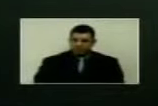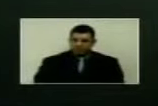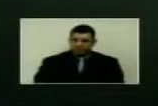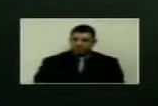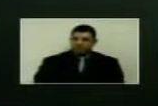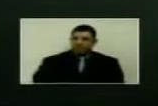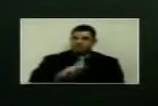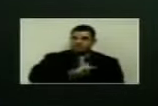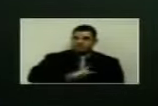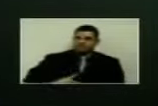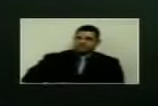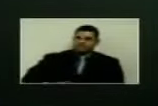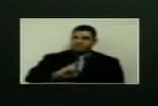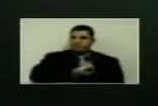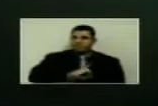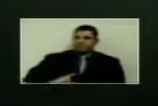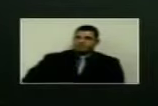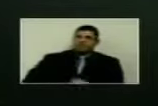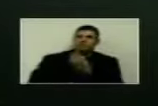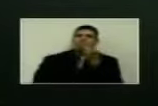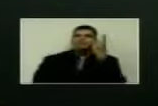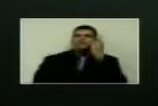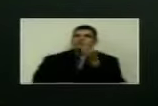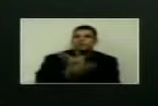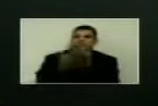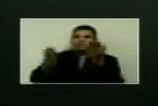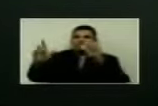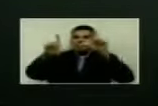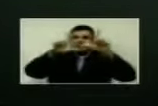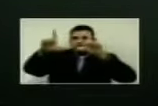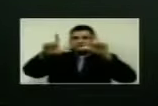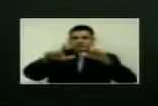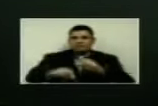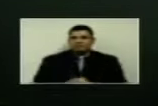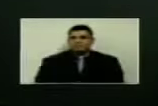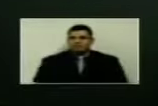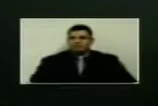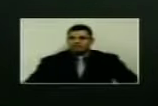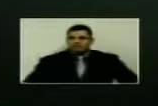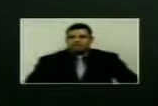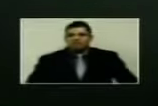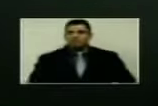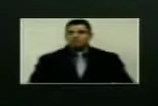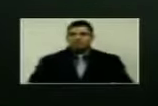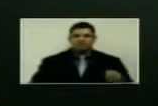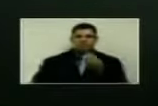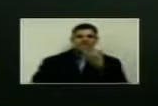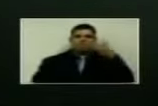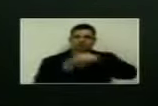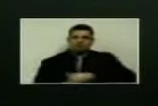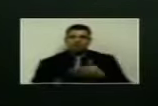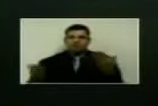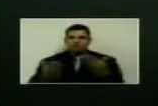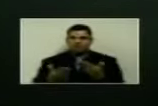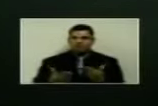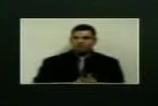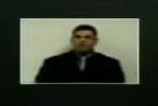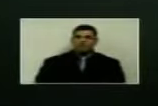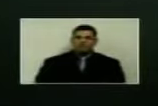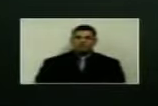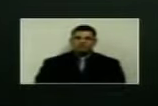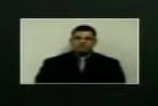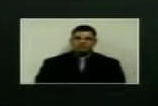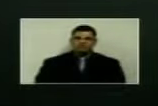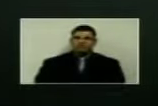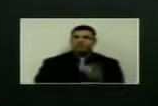Marcelo Ramos. Senhores deputados, senhoras deputadas, telespectadores da TV Assembleia. Senhor presidente, eu vim à tribuna desta casa